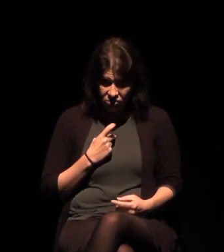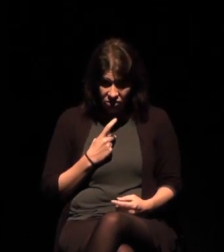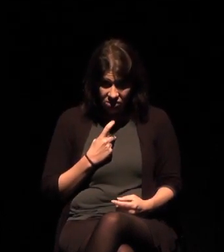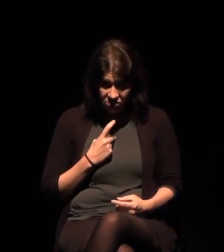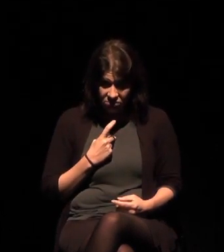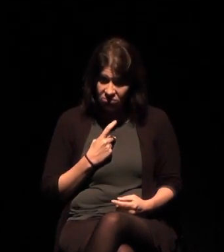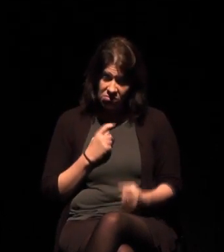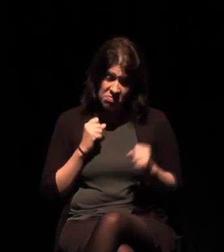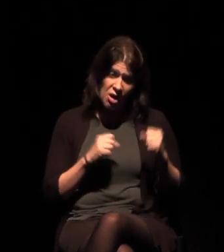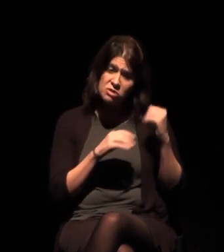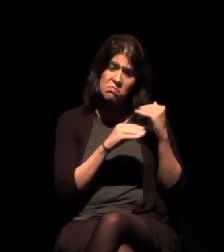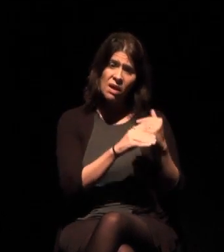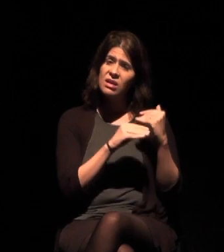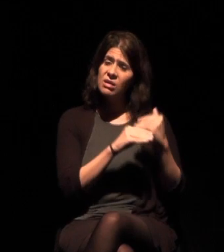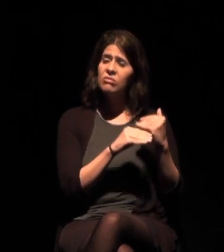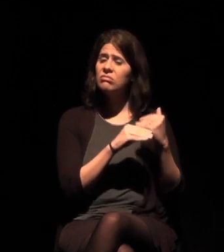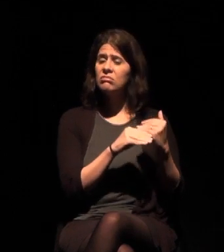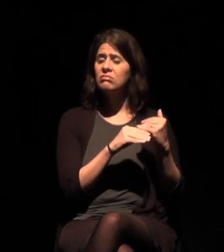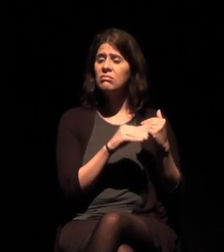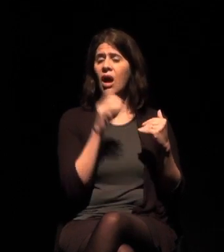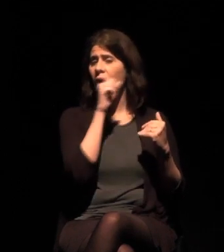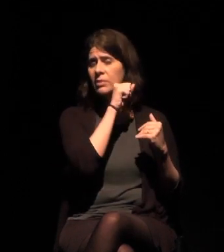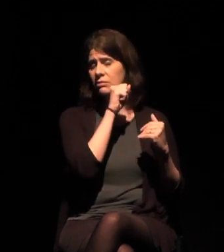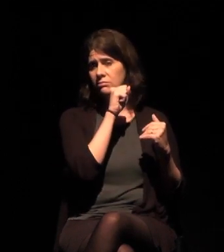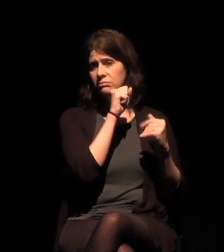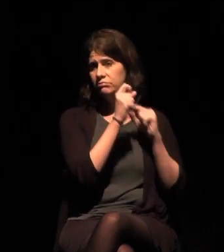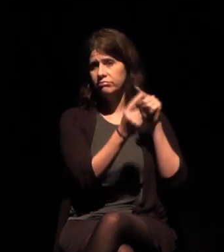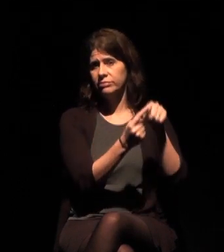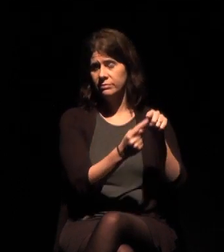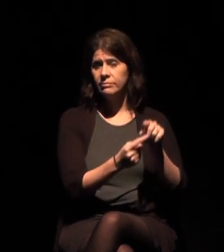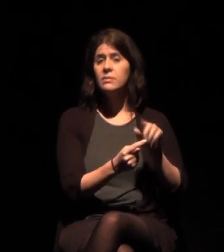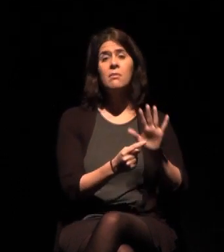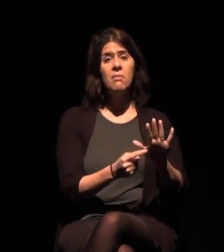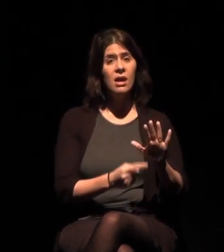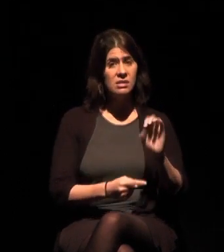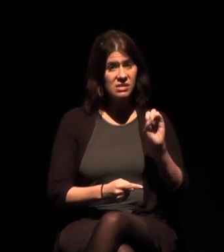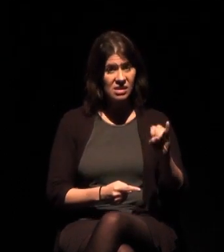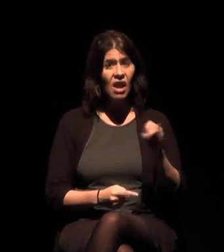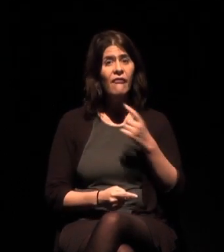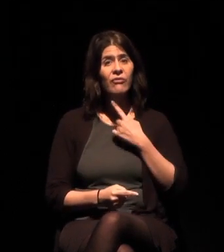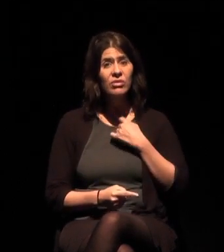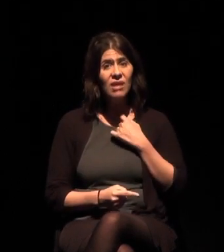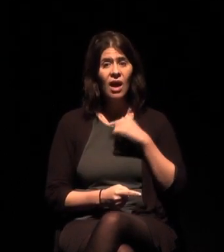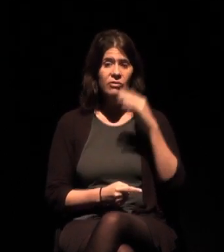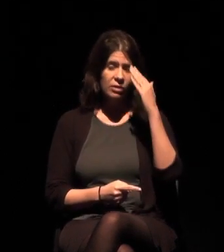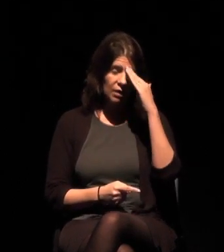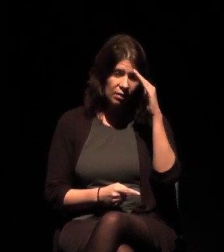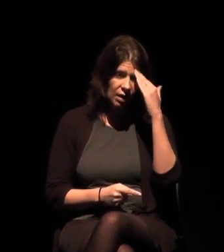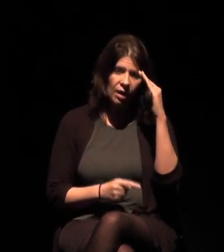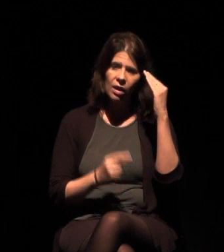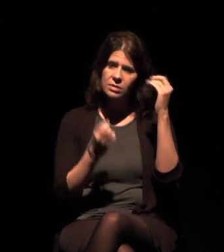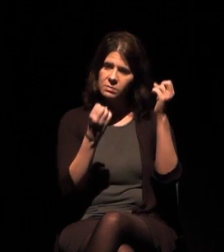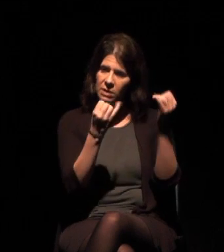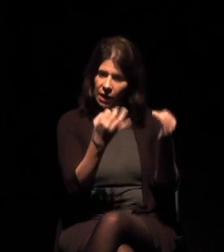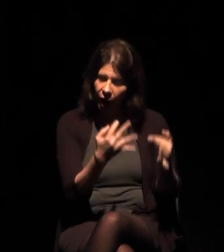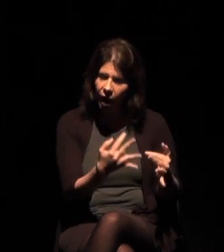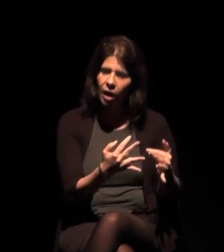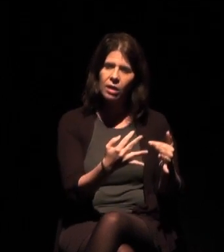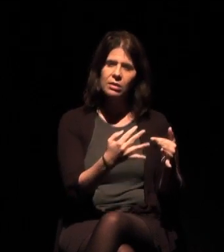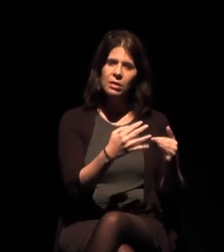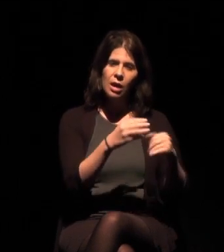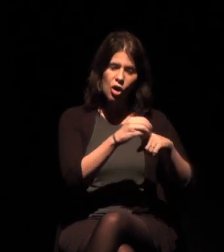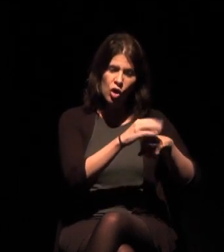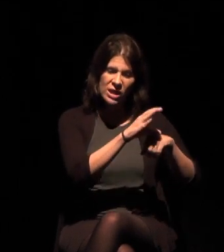mais rápido e mais preciso mas quando você quer realmente entender e explicar extrair alguma coisa e transferir conhecimento